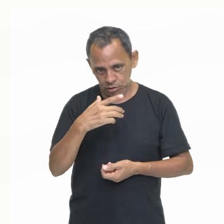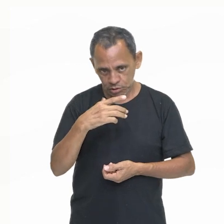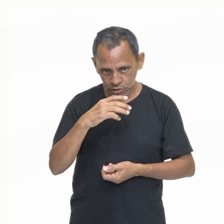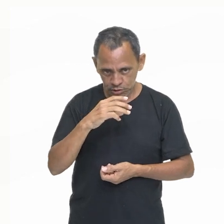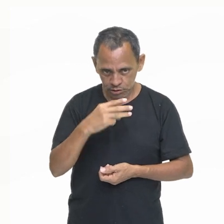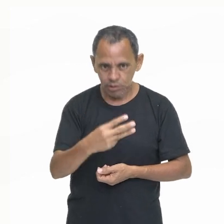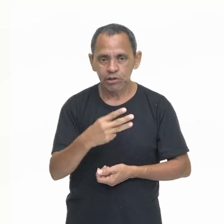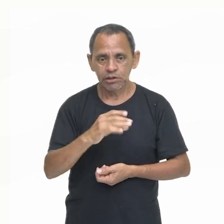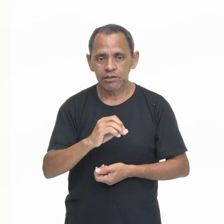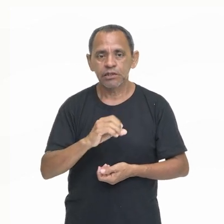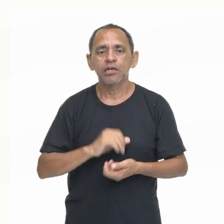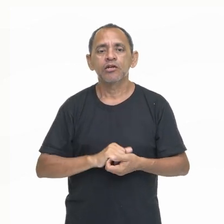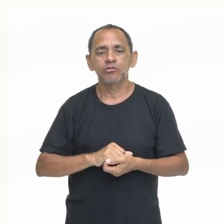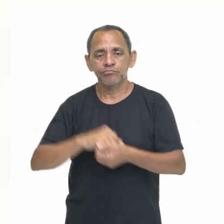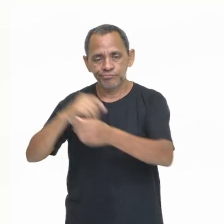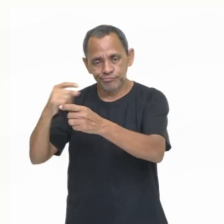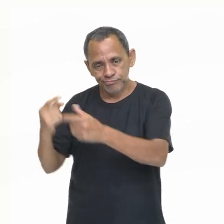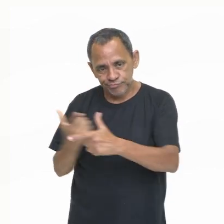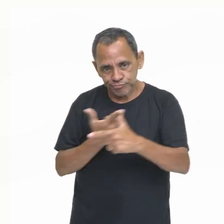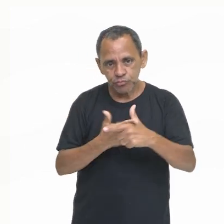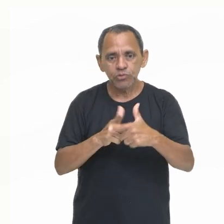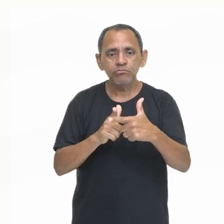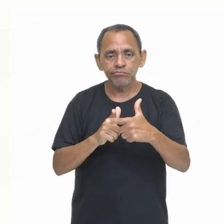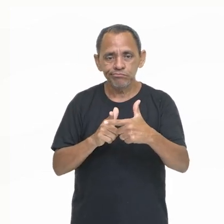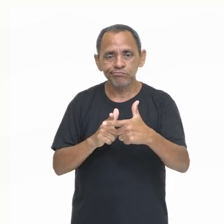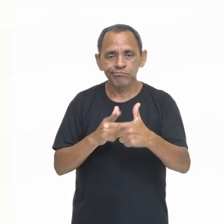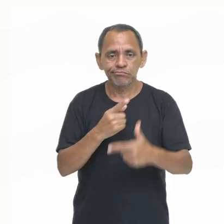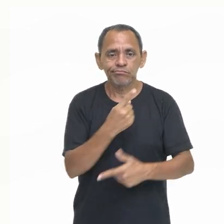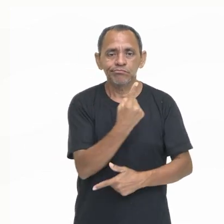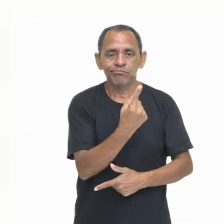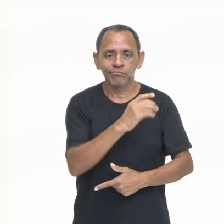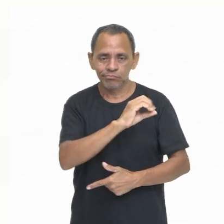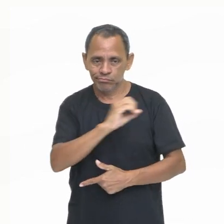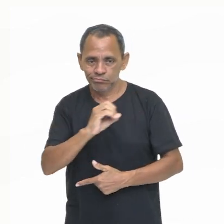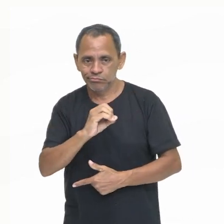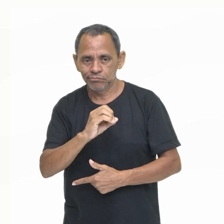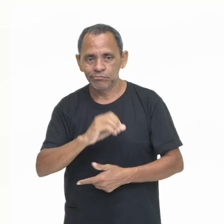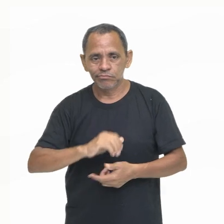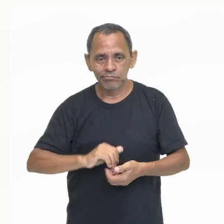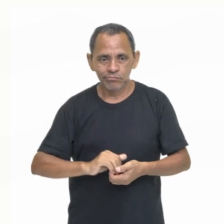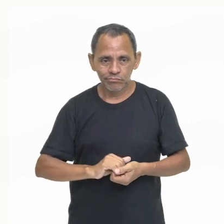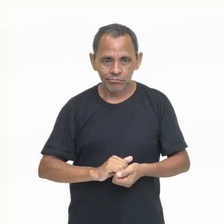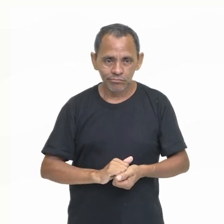100, tá? Eu esqueci um zero ali, né? Vamos corrigir aqui.